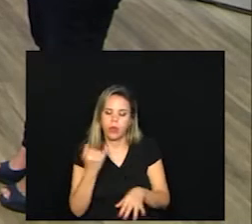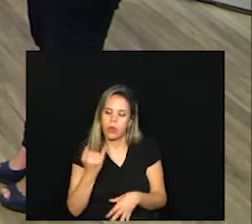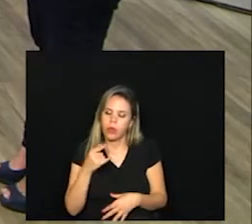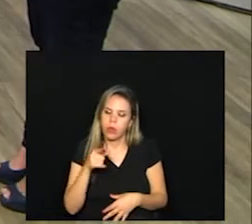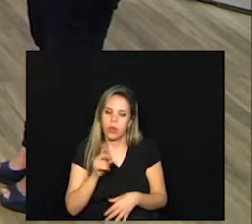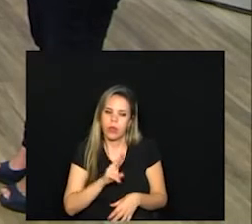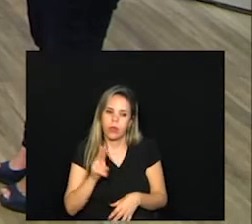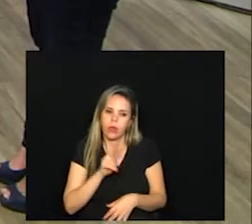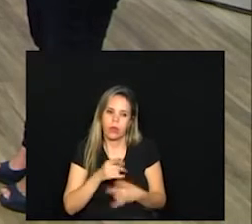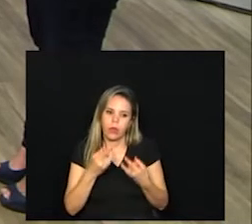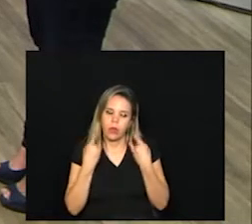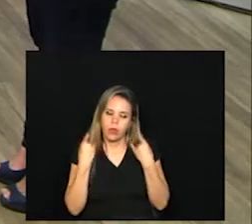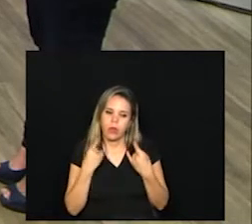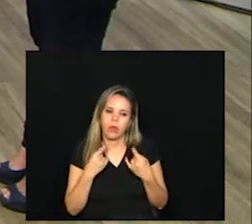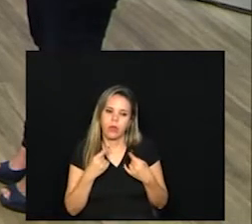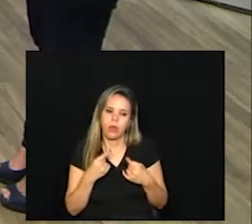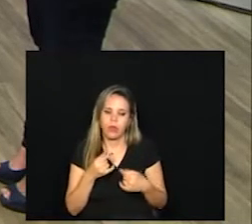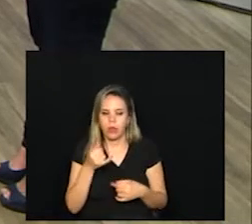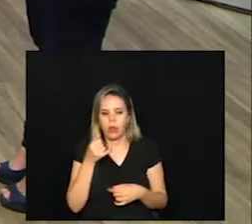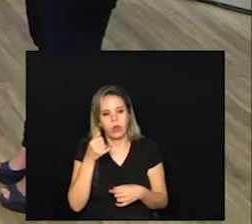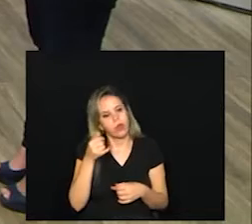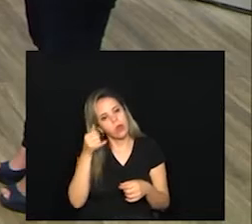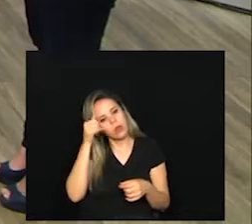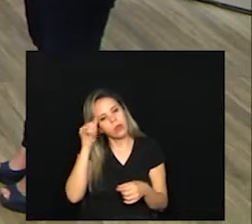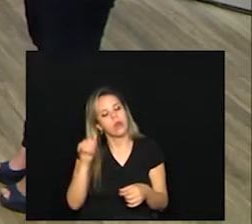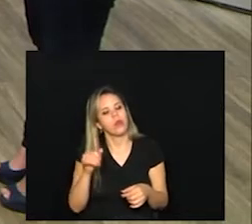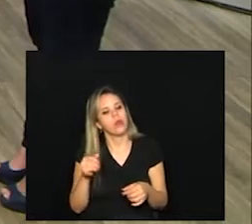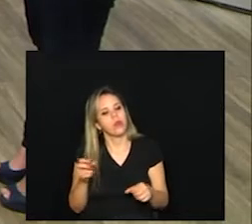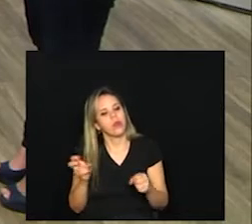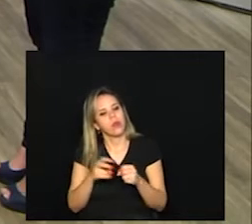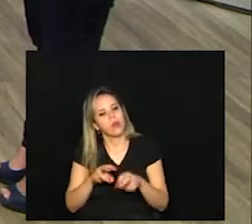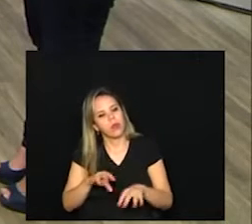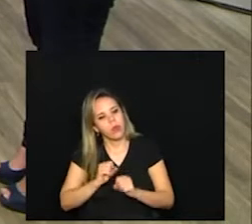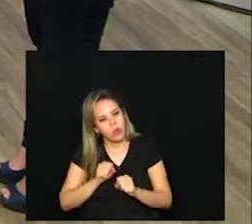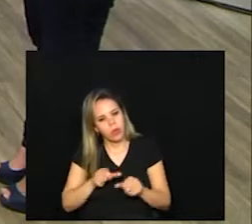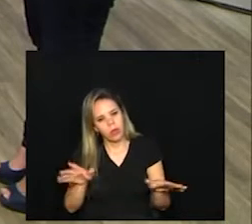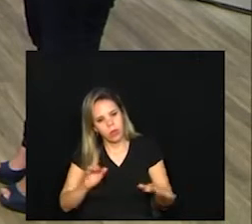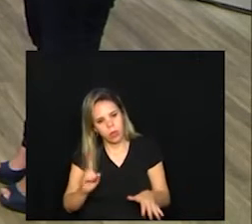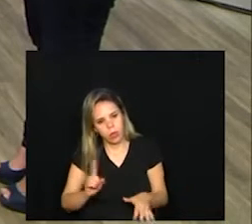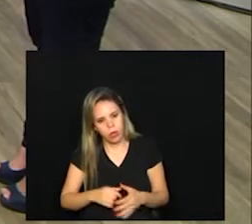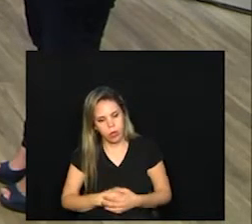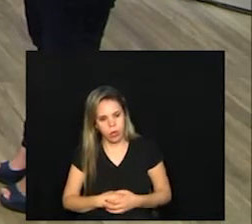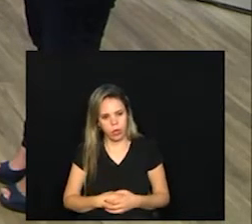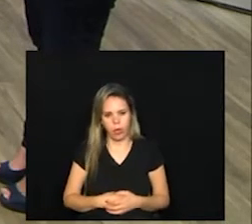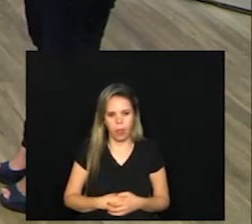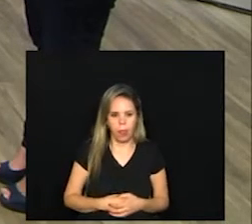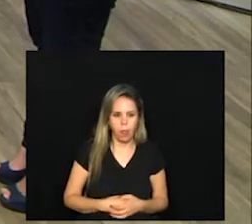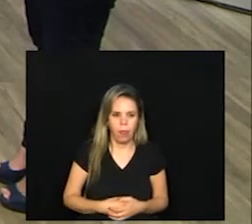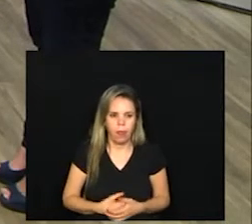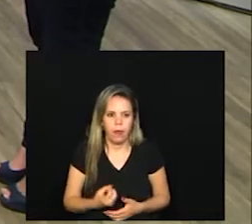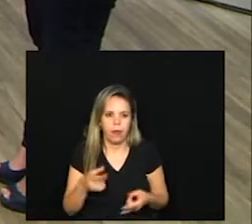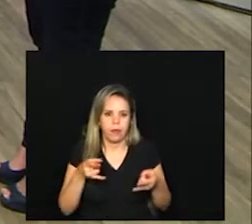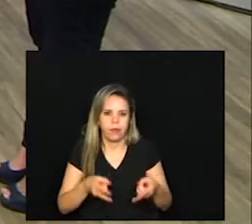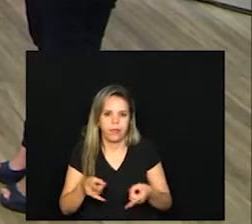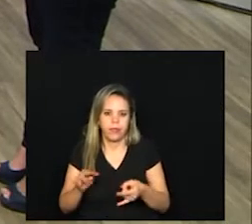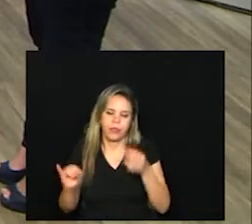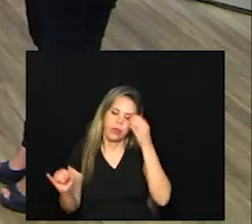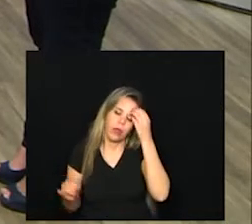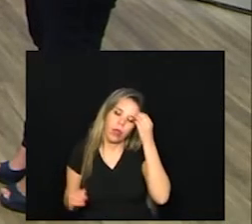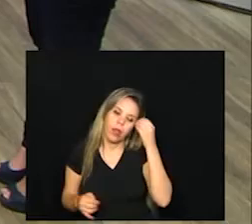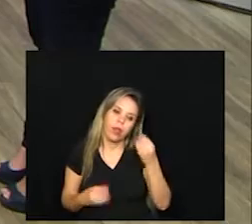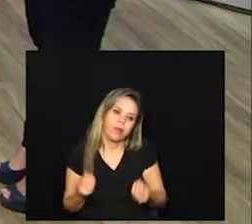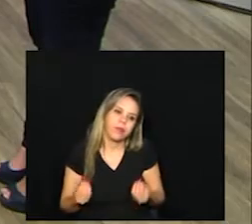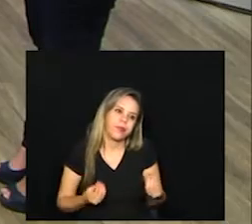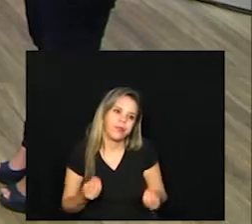importante a utilização de máscara para que esse vírus não continue se disseminando por aí. taxa de ocupação de leitos de